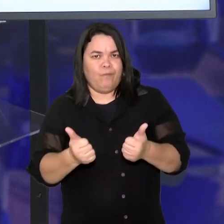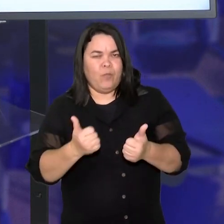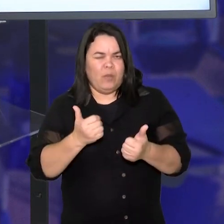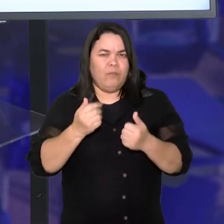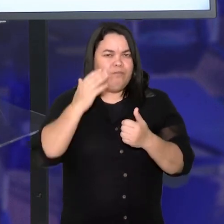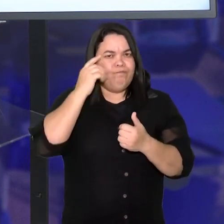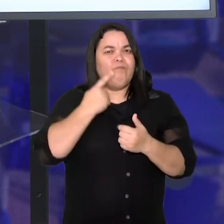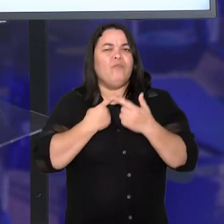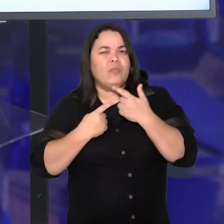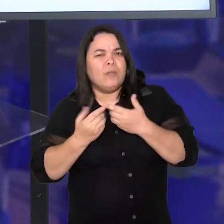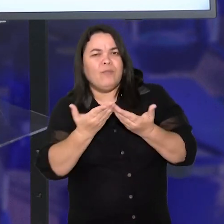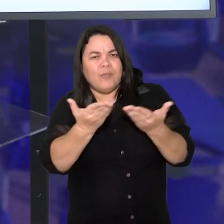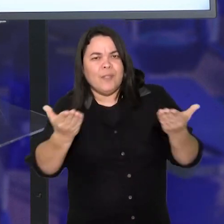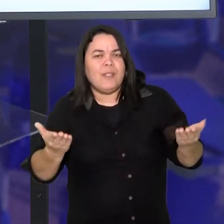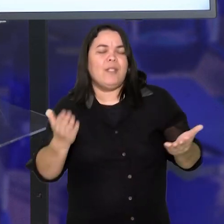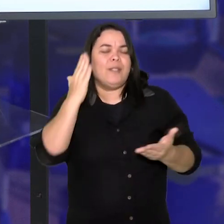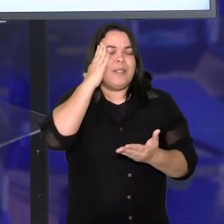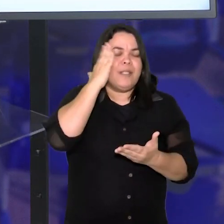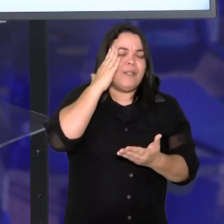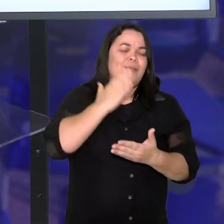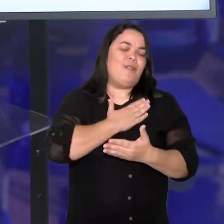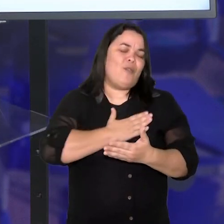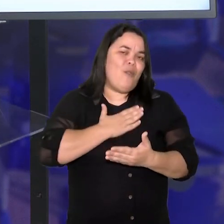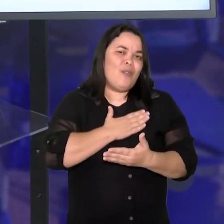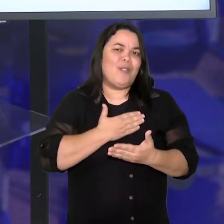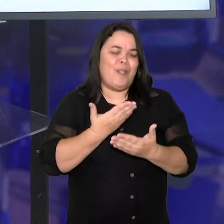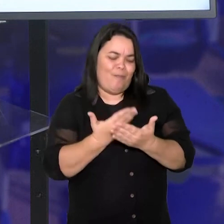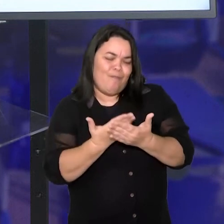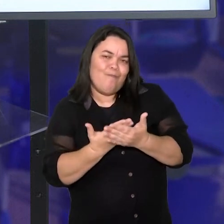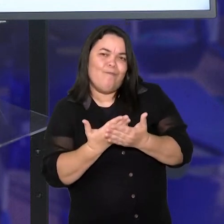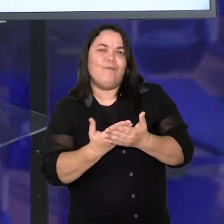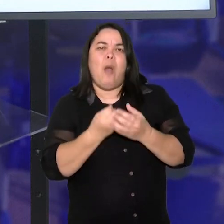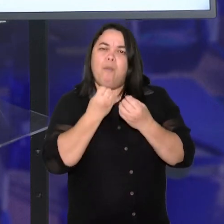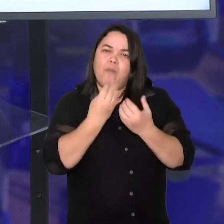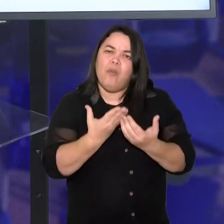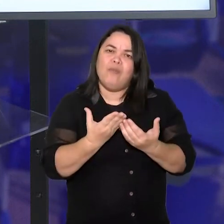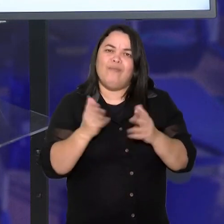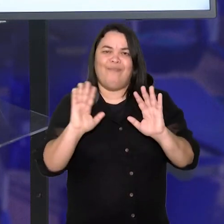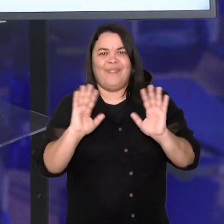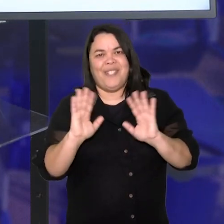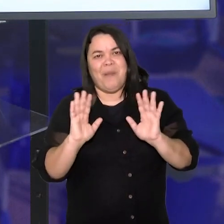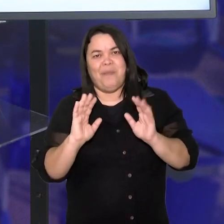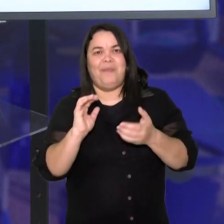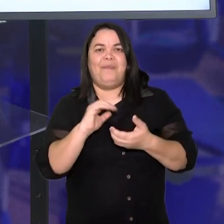gostado dessa primeira correção do nosso material, né? Bons estudos e até a próxima.